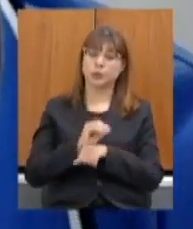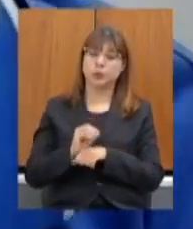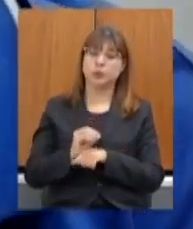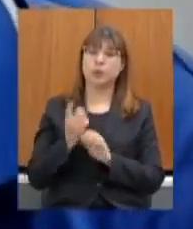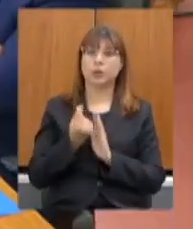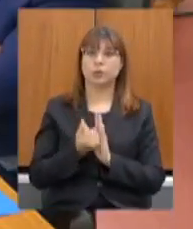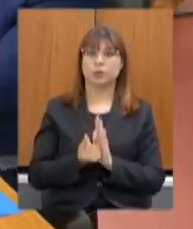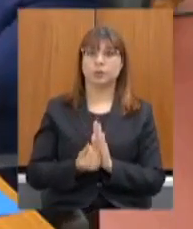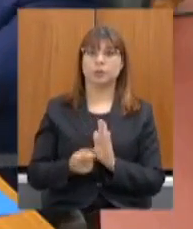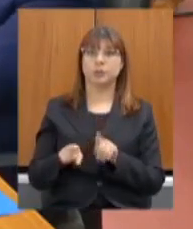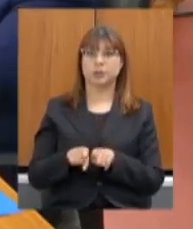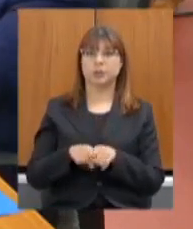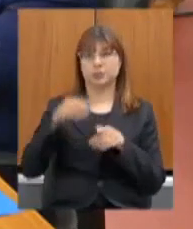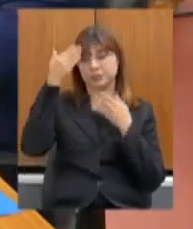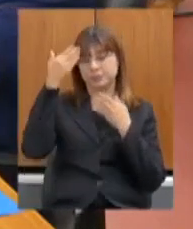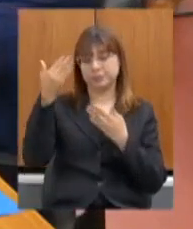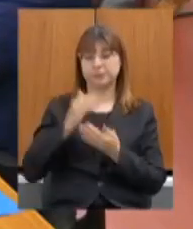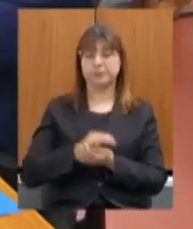obrigado.